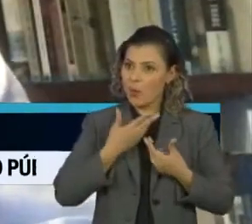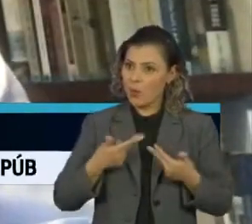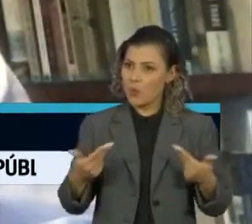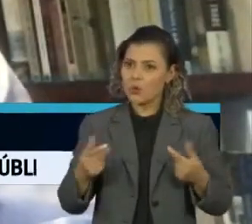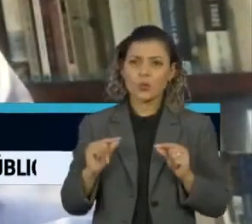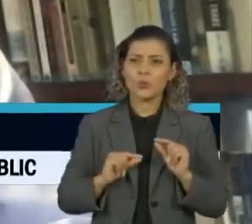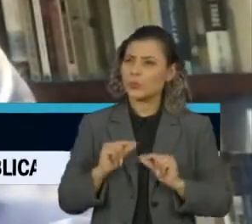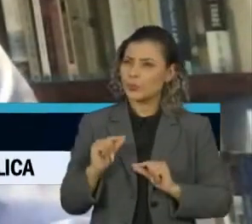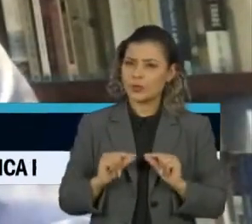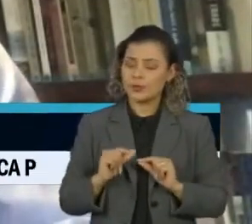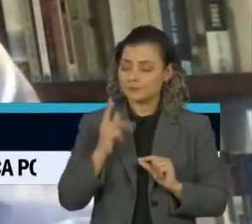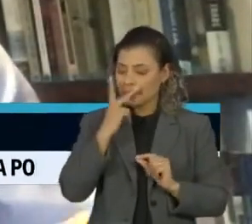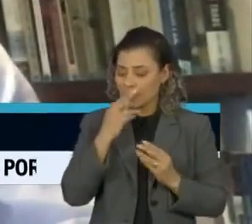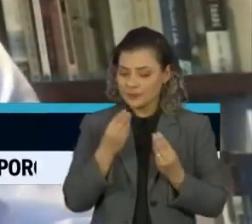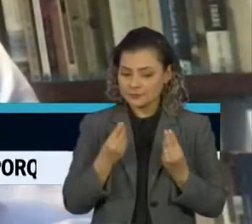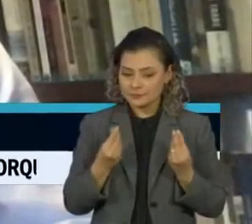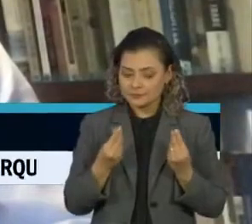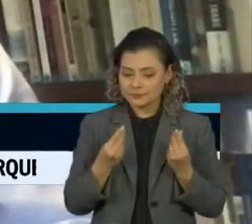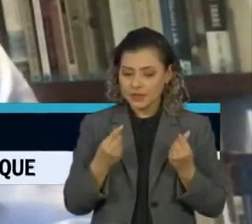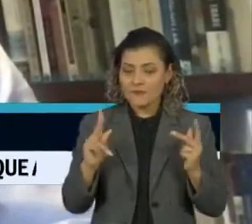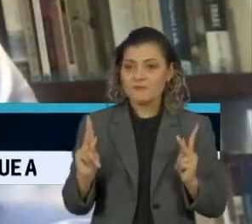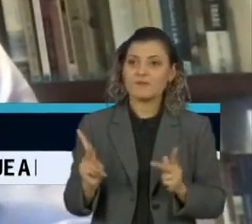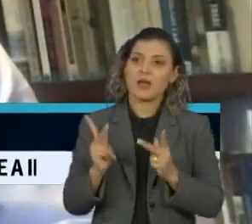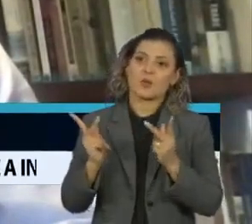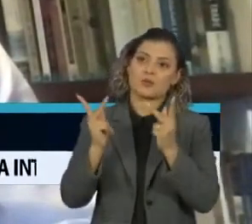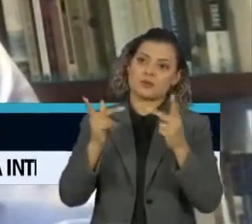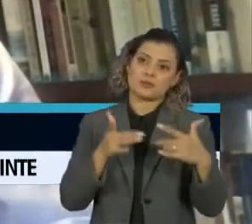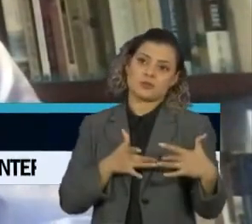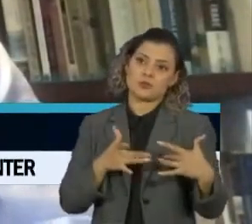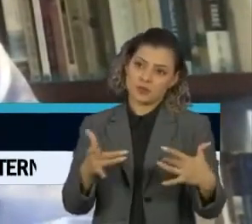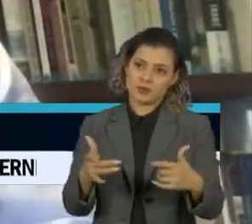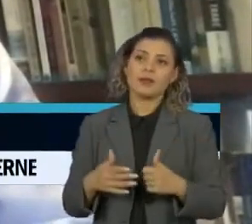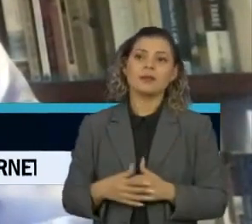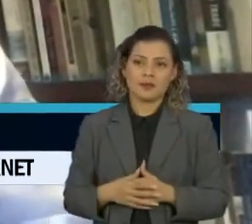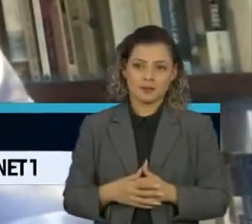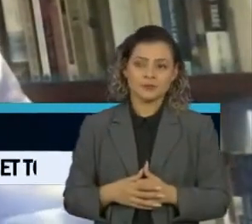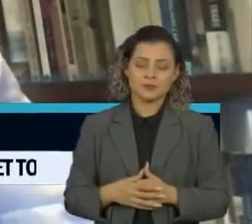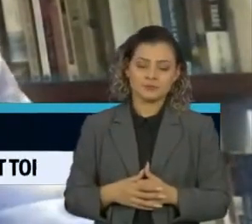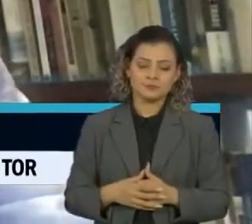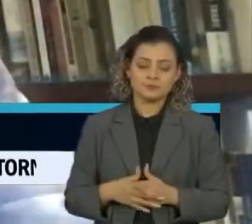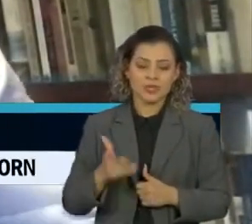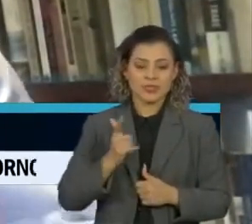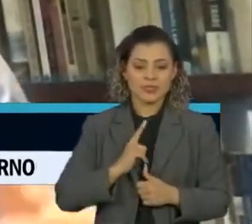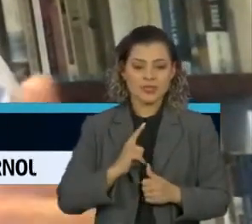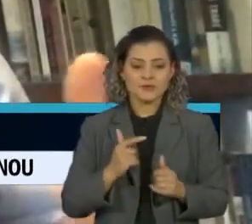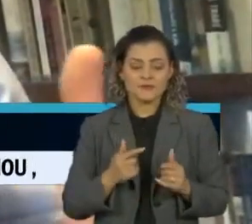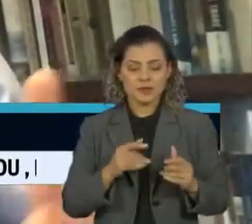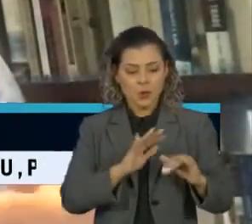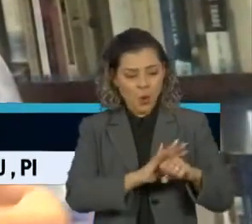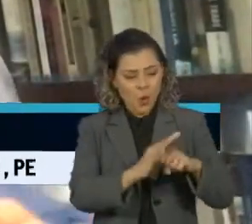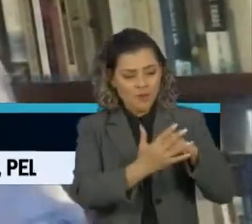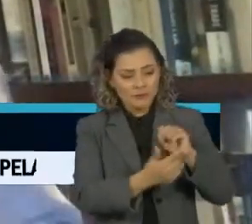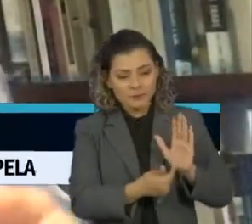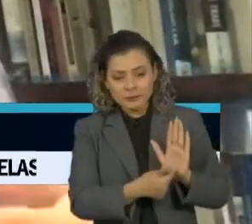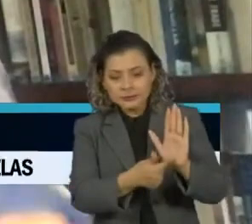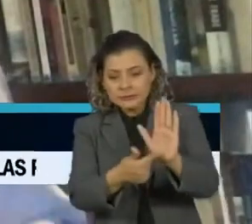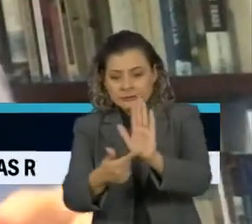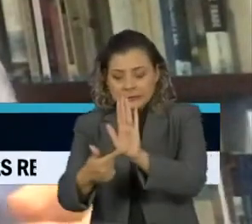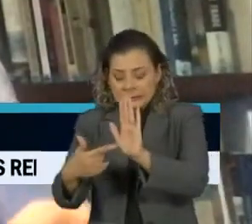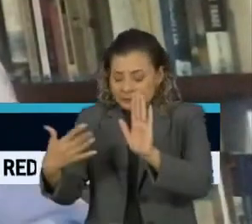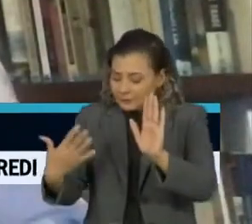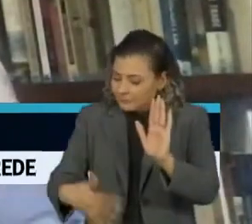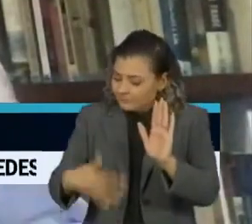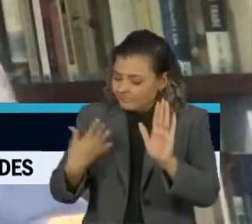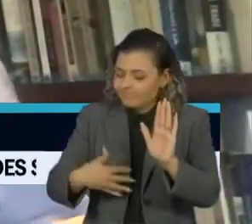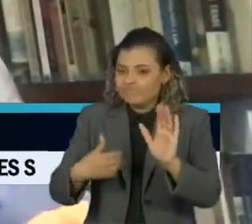trouxe uma valorização da solidariedade, trouxe uma demonstração de que